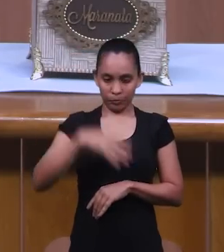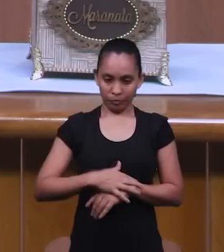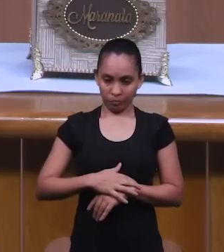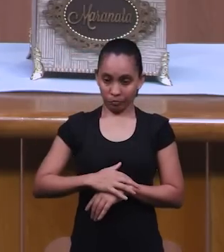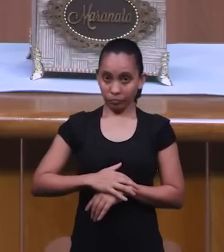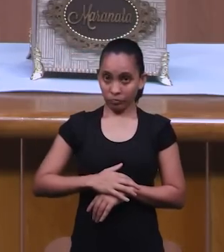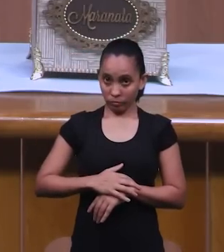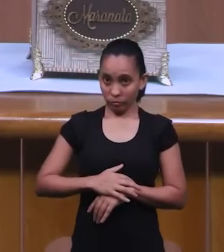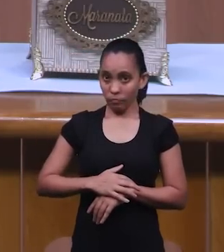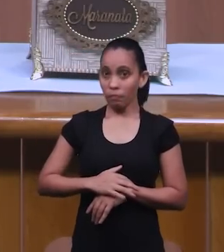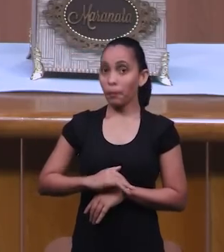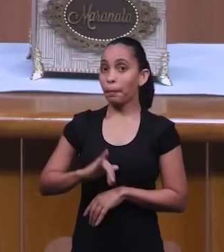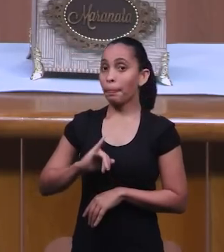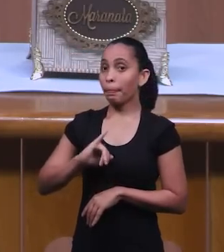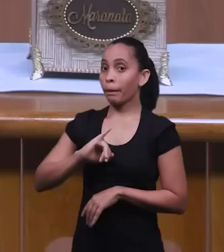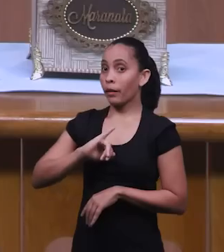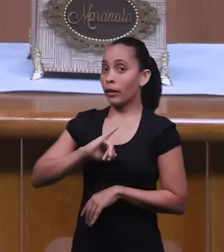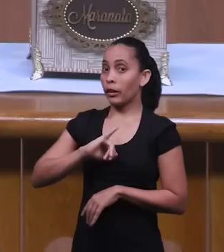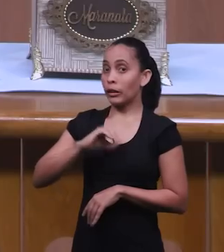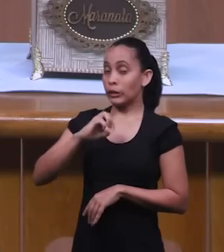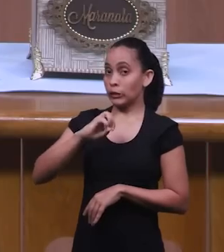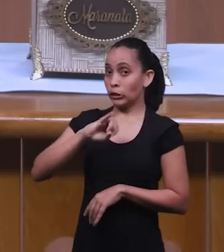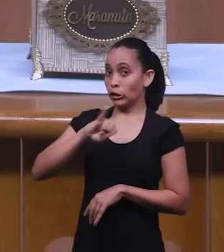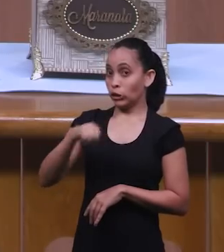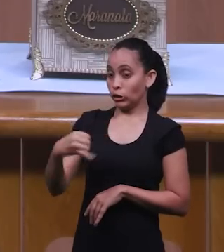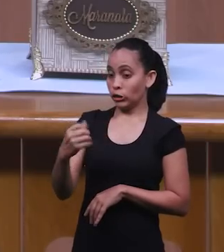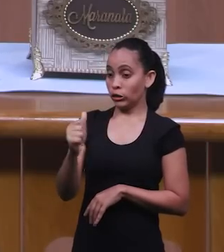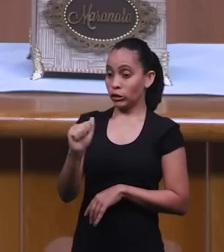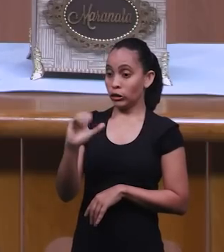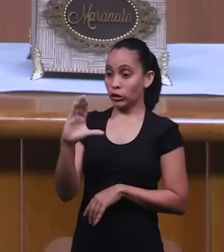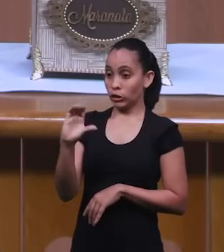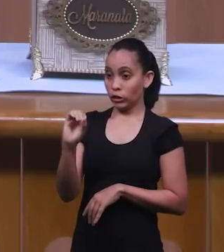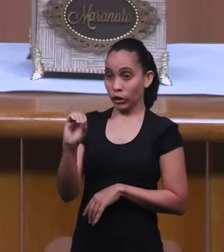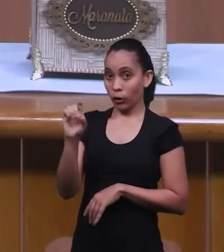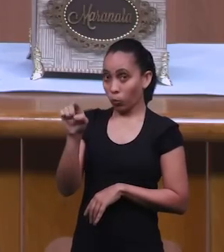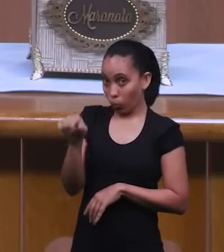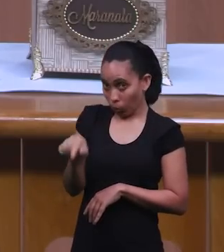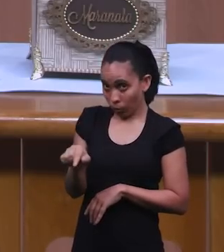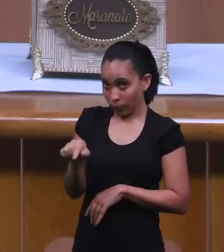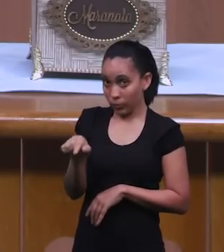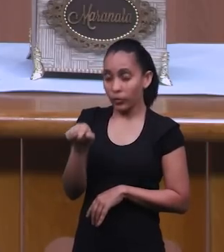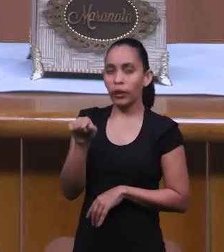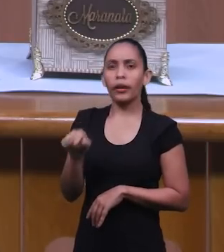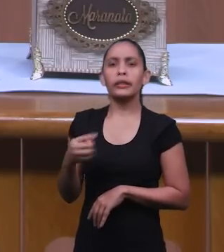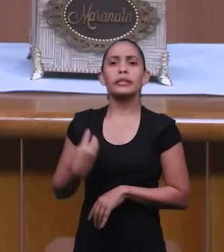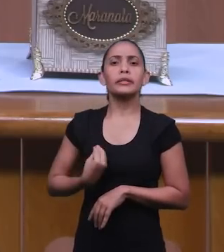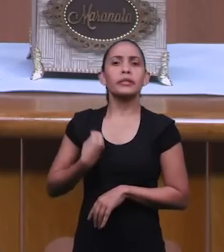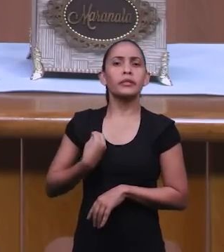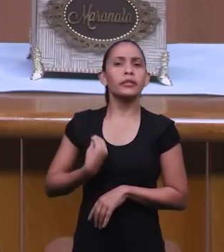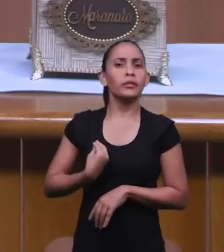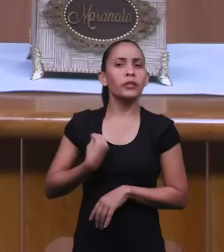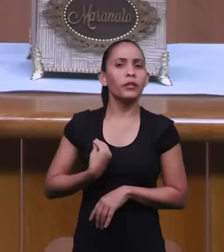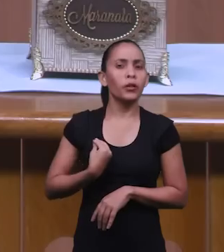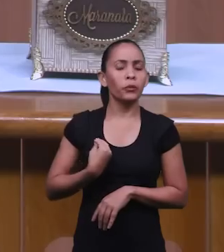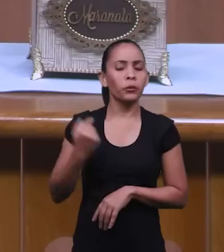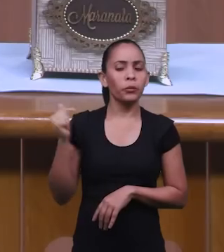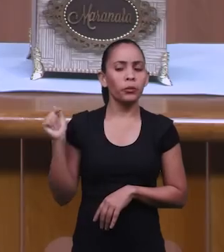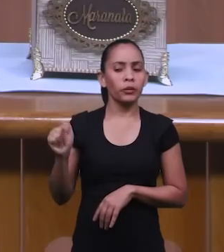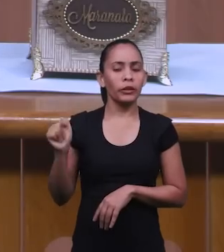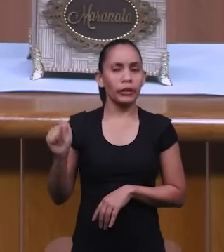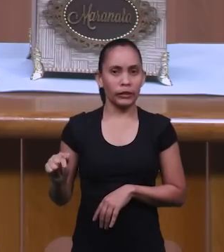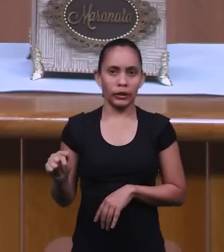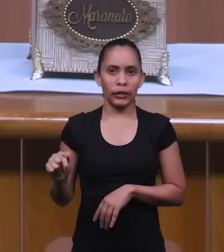Jacó, que é Israel, né, viveu na graça. E todos dois